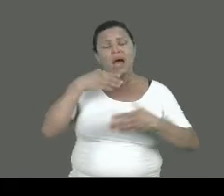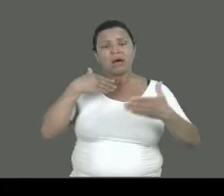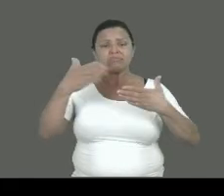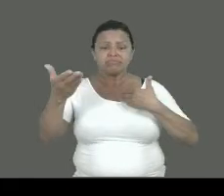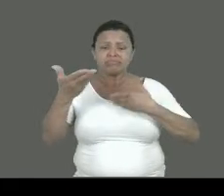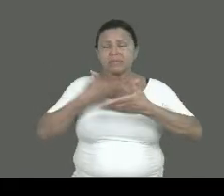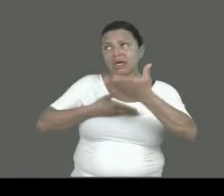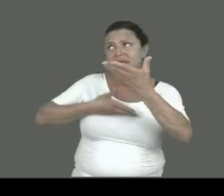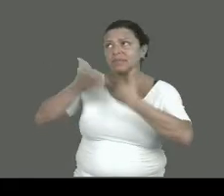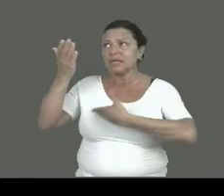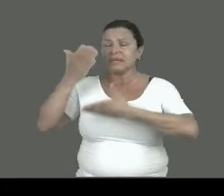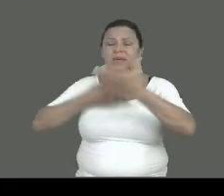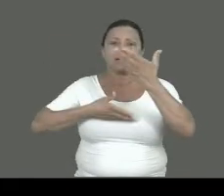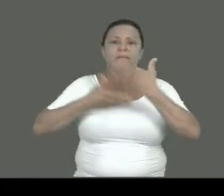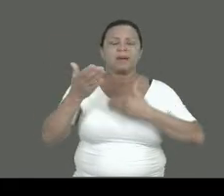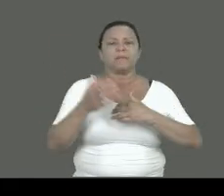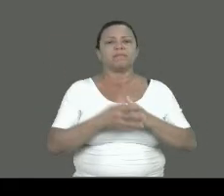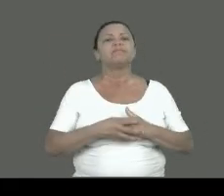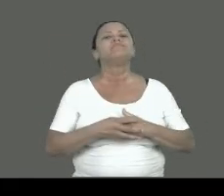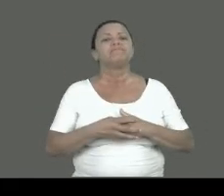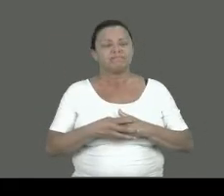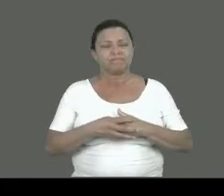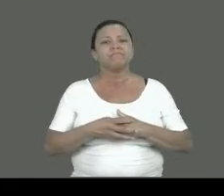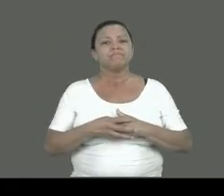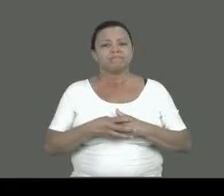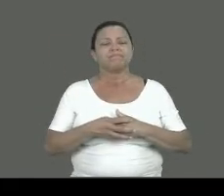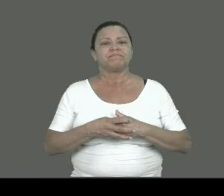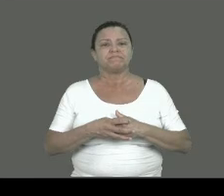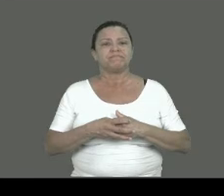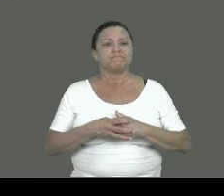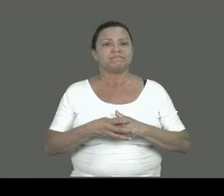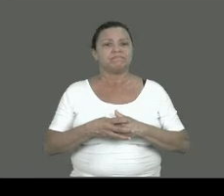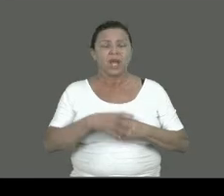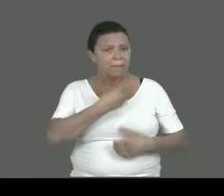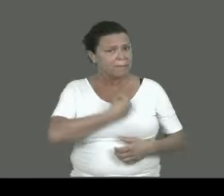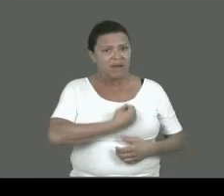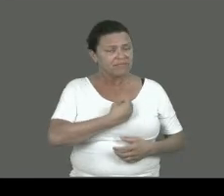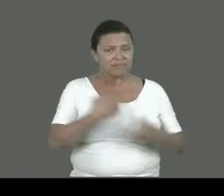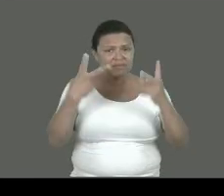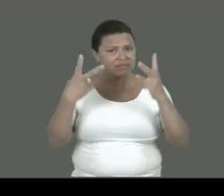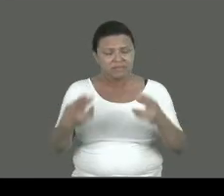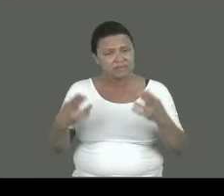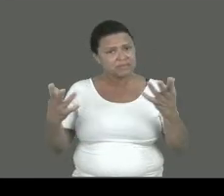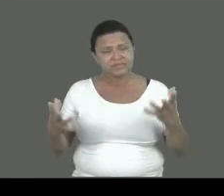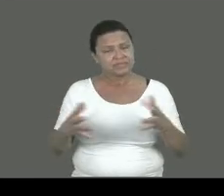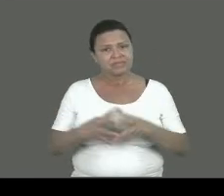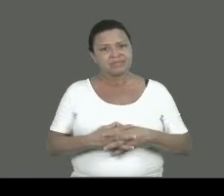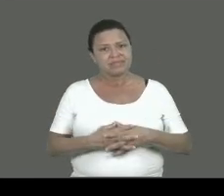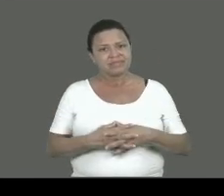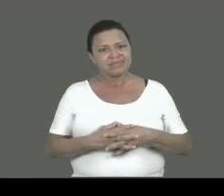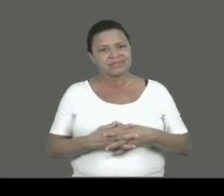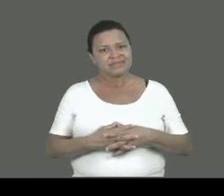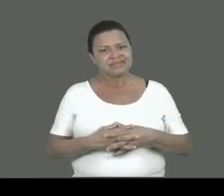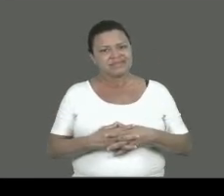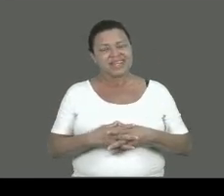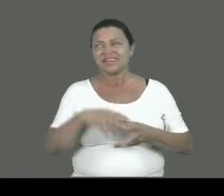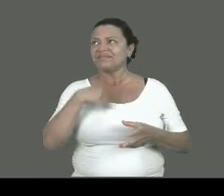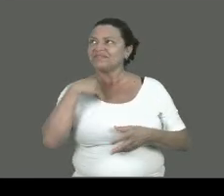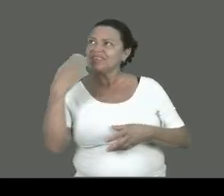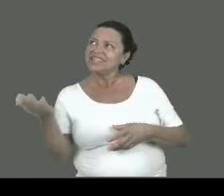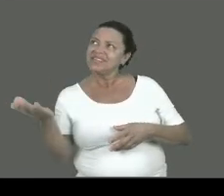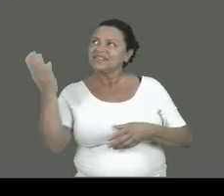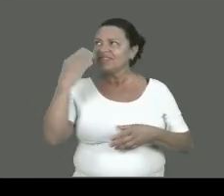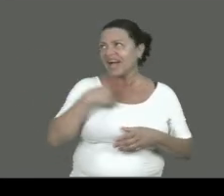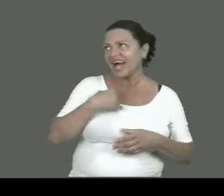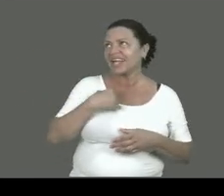em interação. De uma mesma viagem, de uma mesma vida, né, que nos leva e nos traz